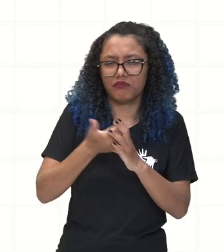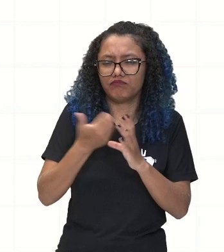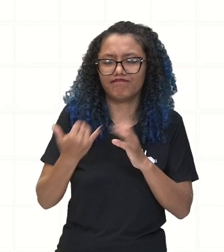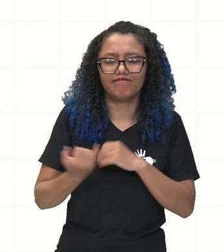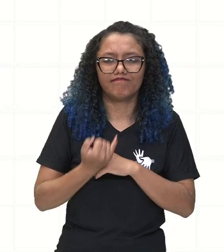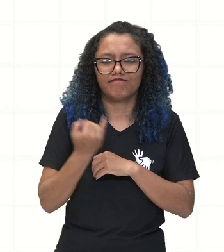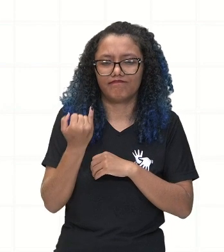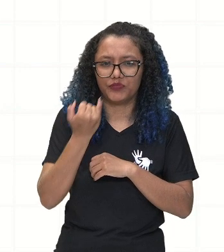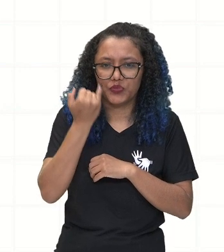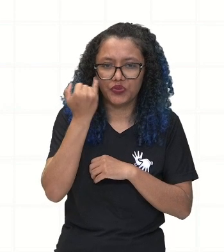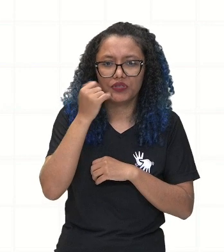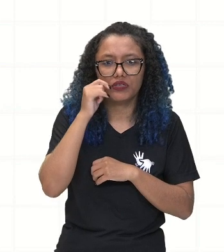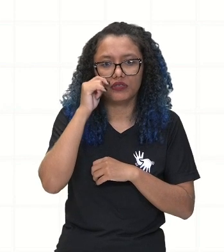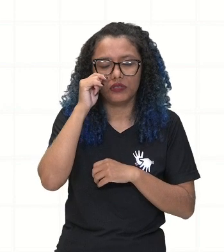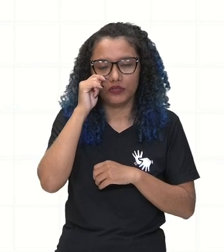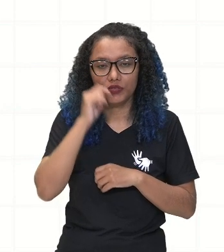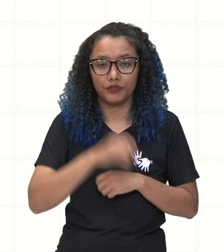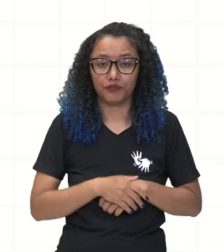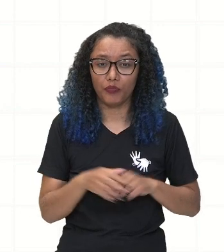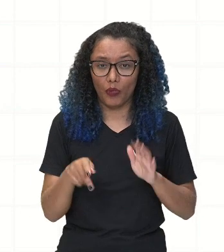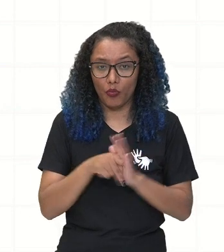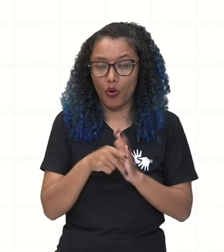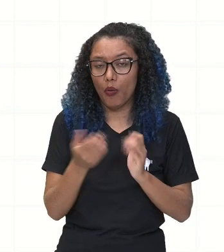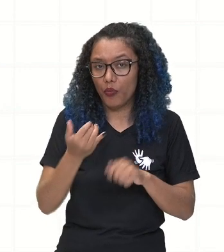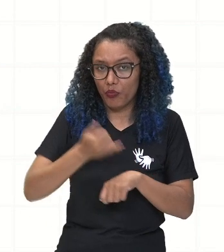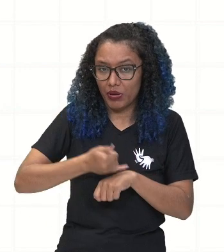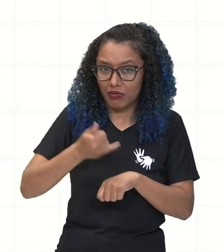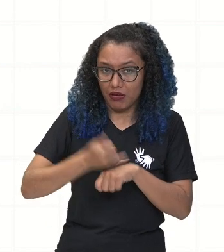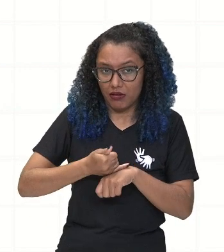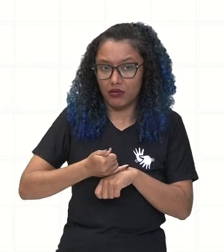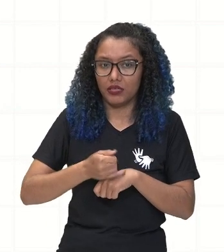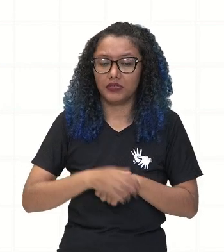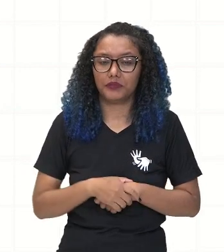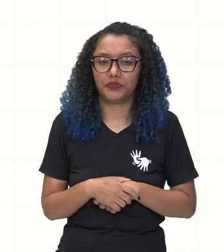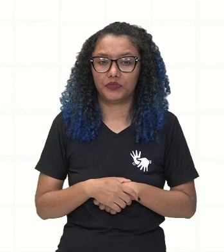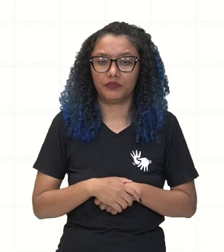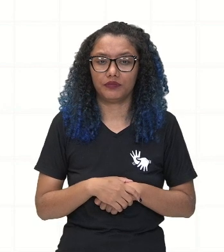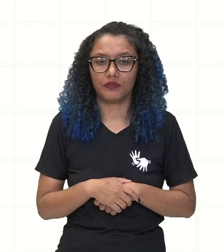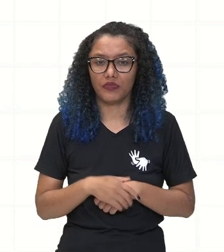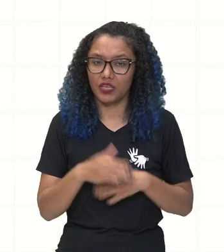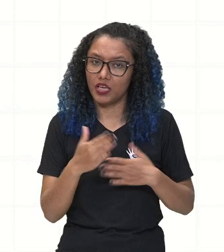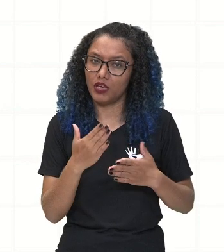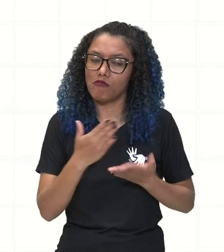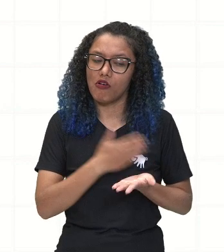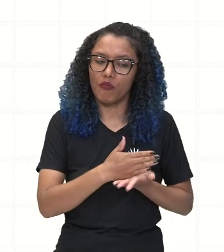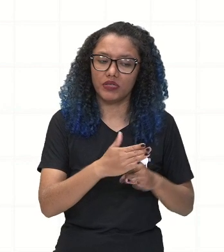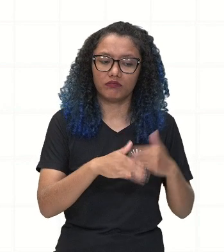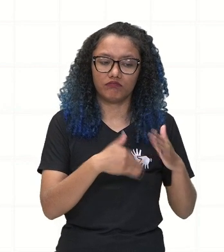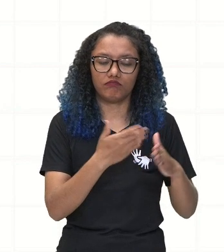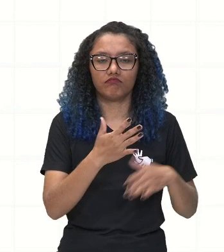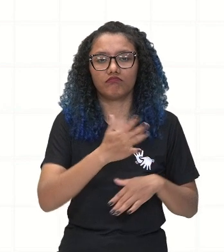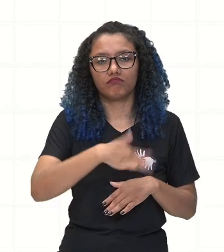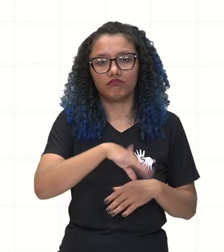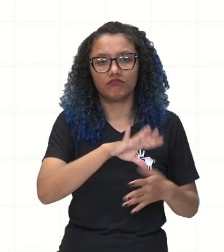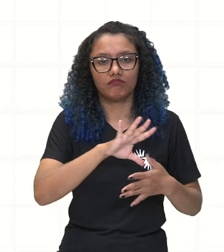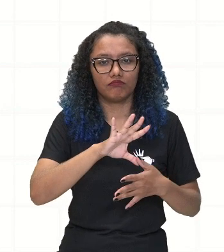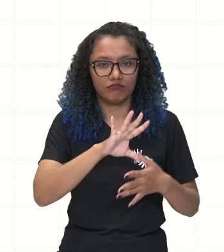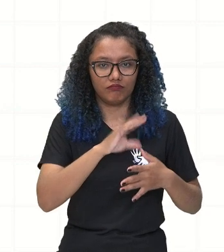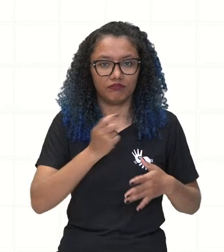essa política mercantilista adotada na América Espanhola. Vamos observar também